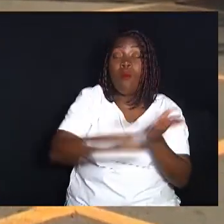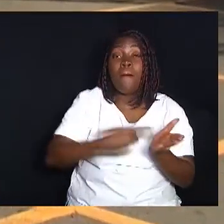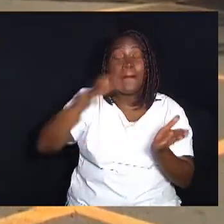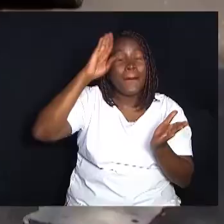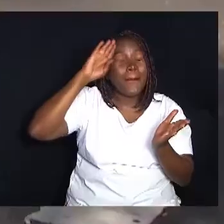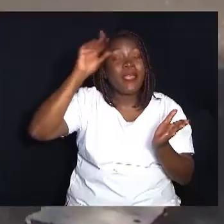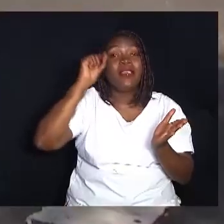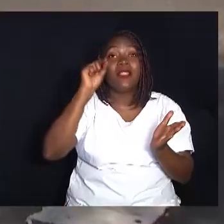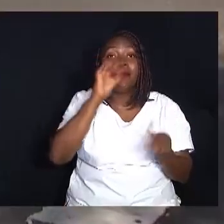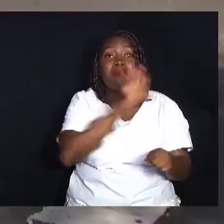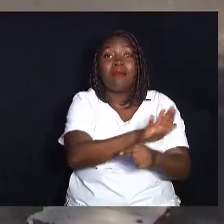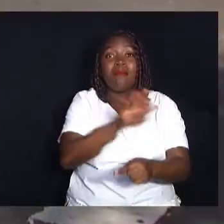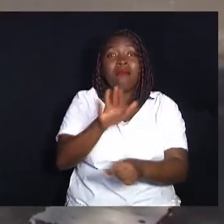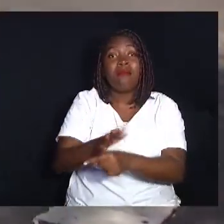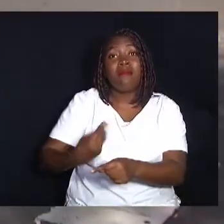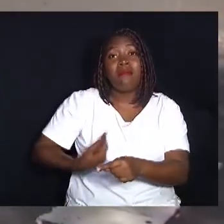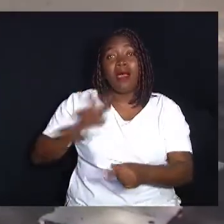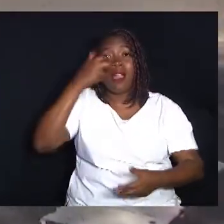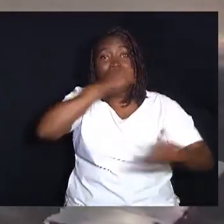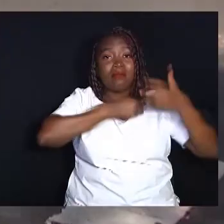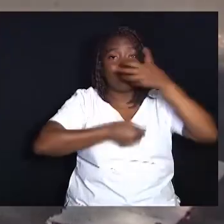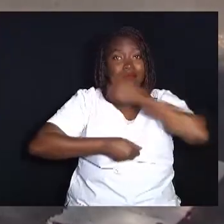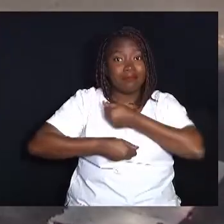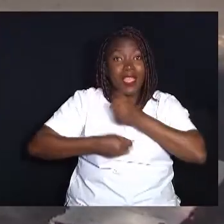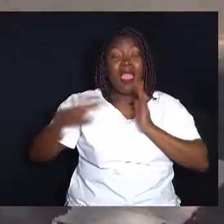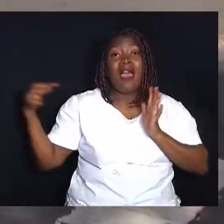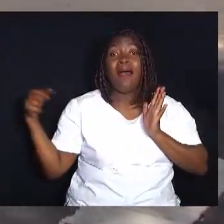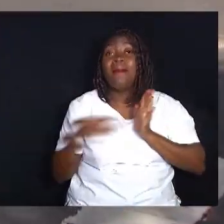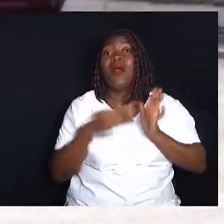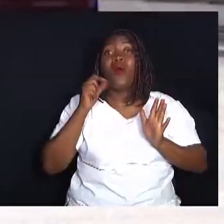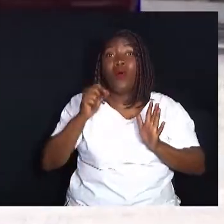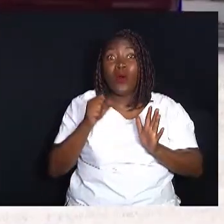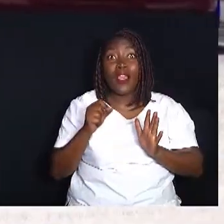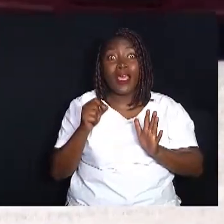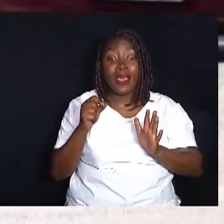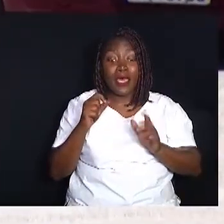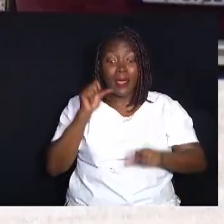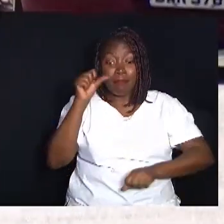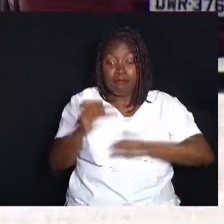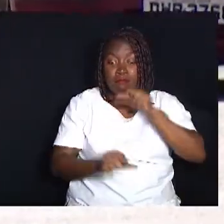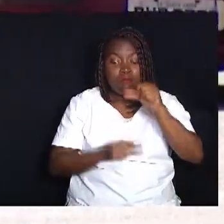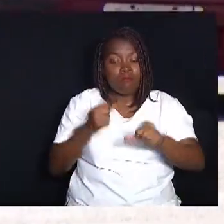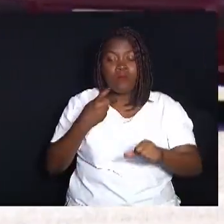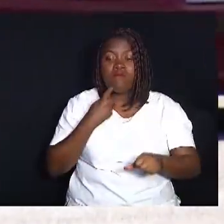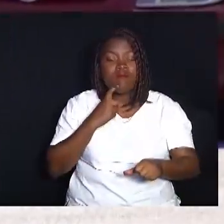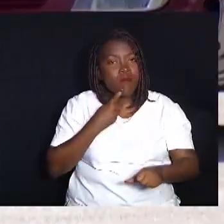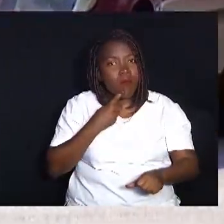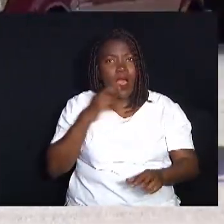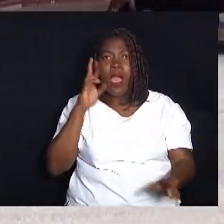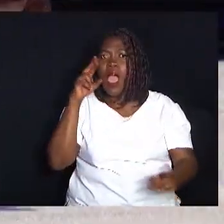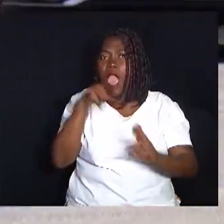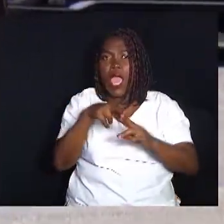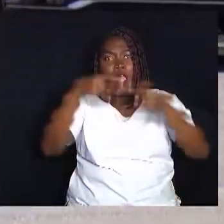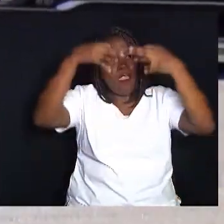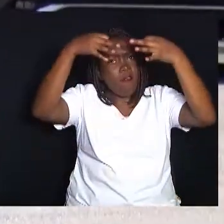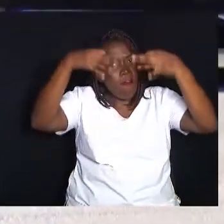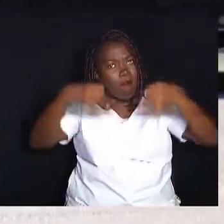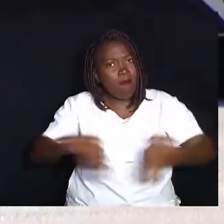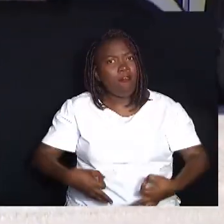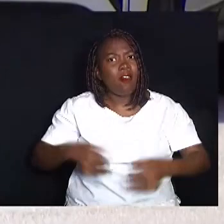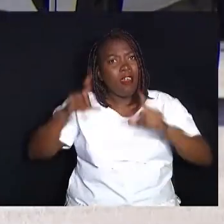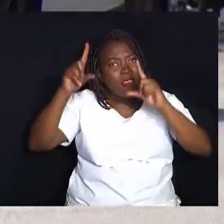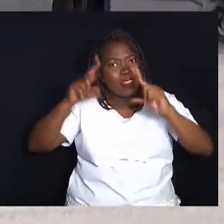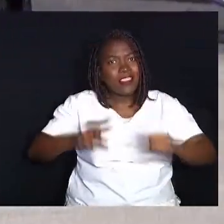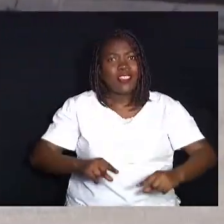salvar vidas. A missão é tornar o município referência na redução de mortes e lesões graves no